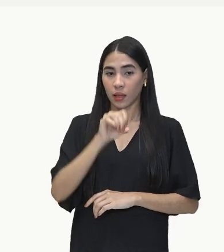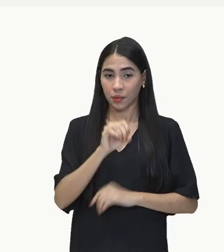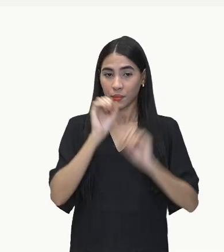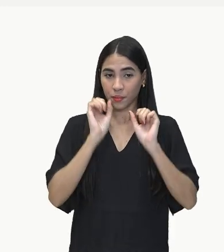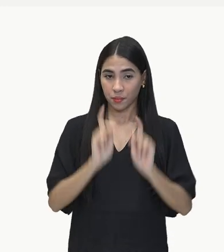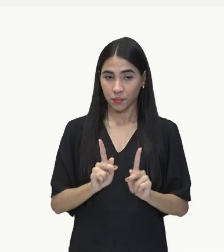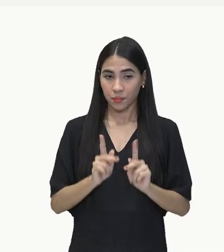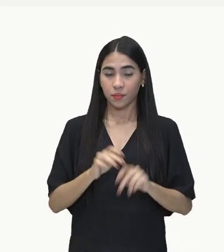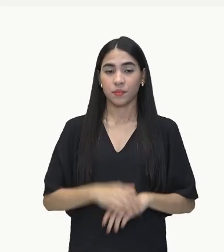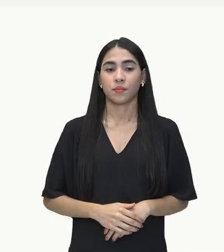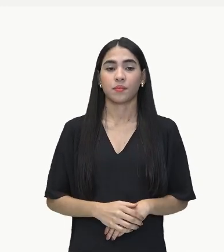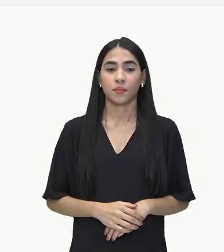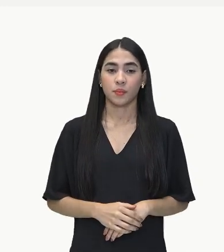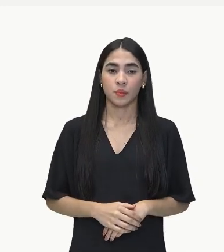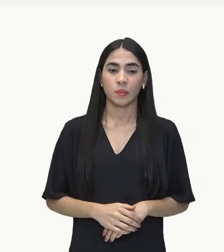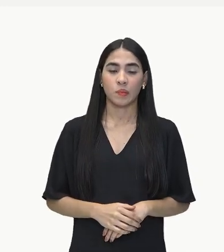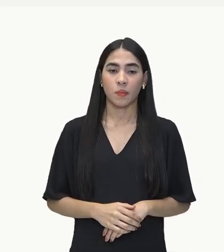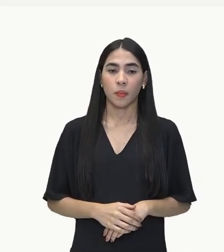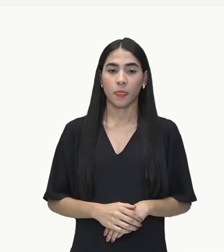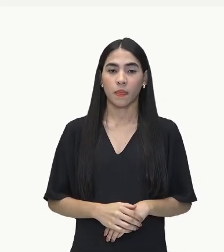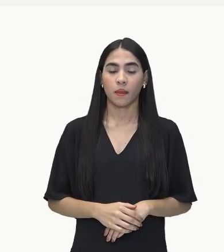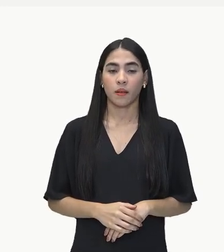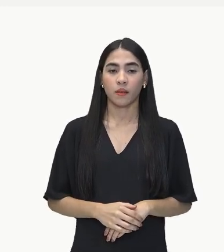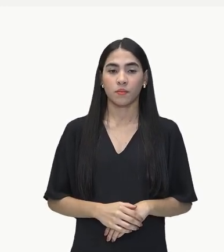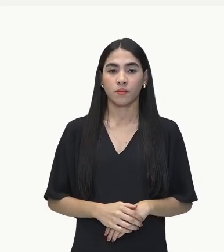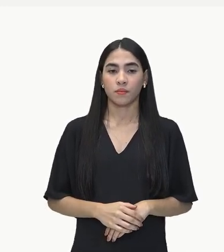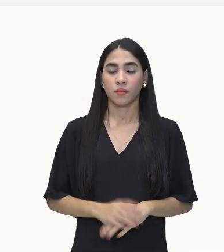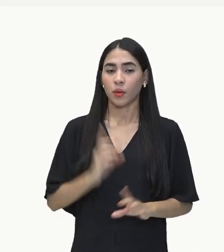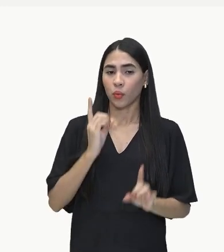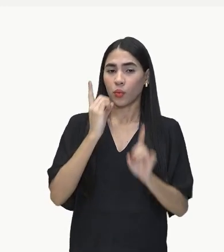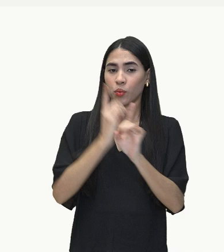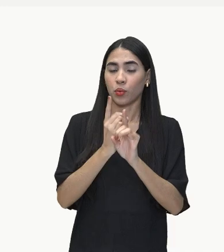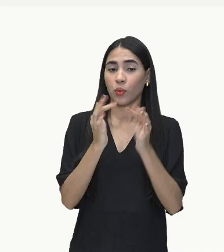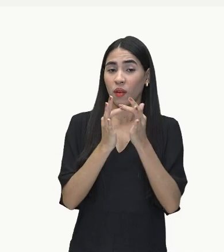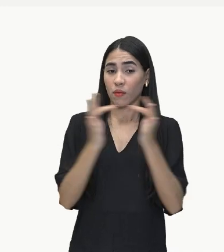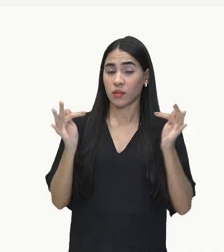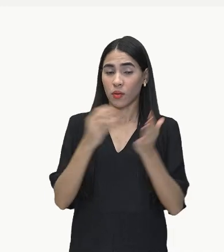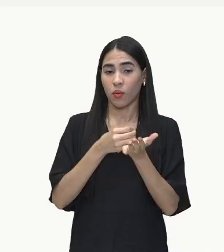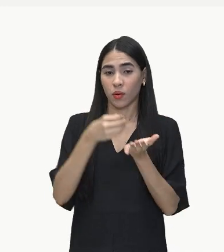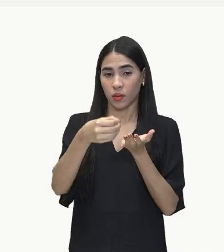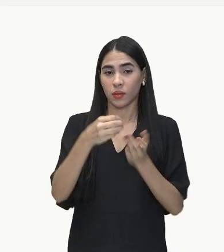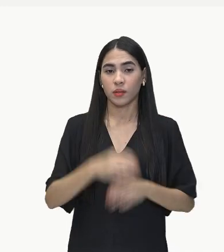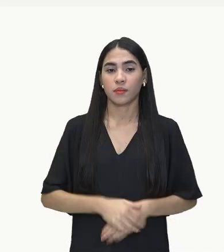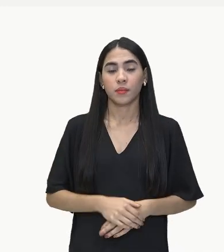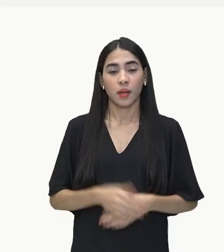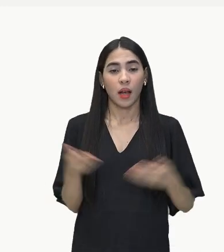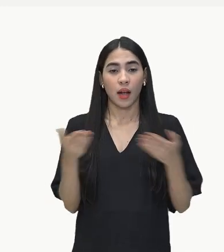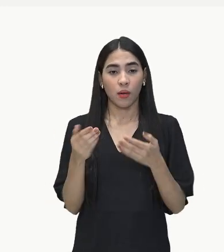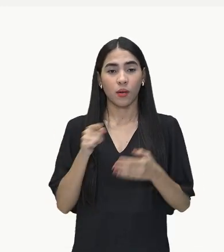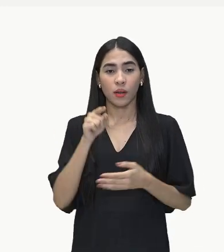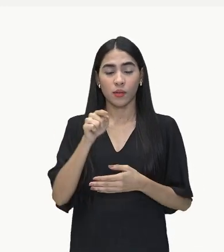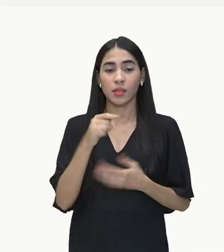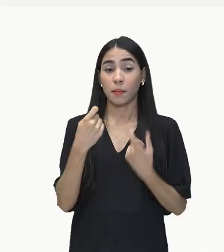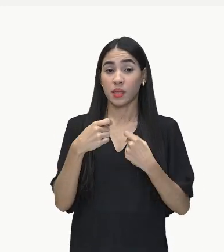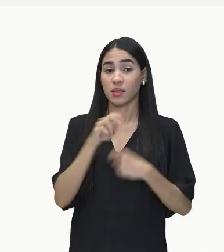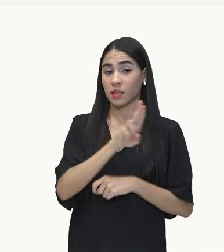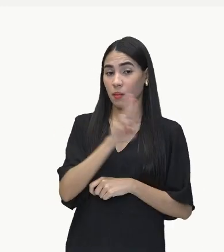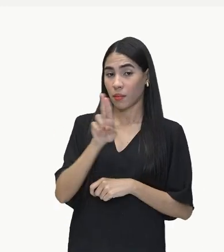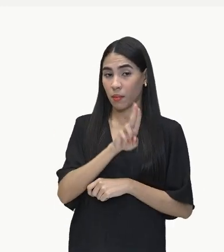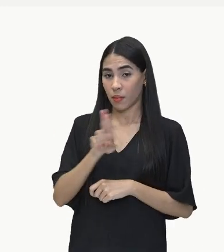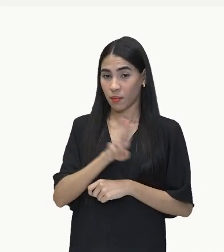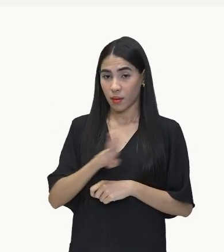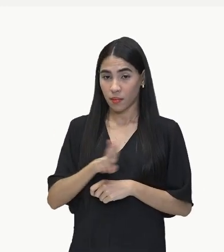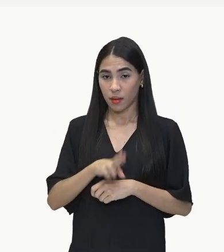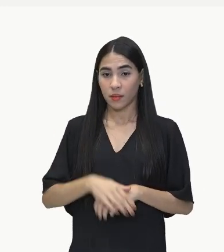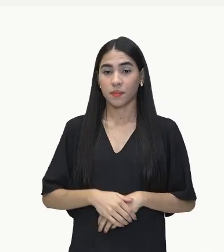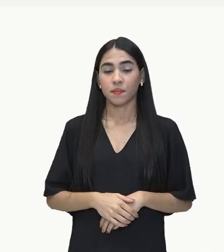ok? Bacana. Identifiquei a função orgânica, agora eu vou nomear, tá?